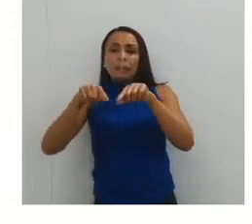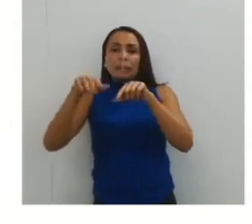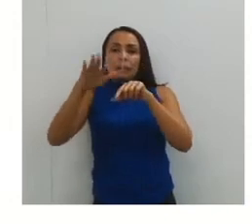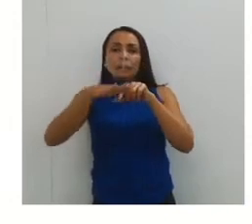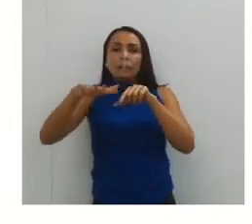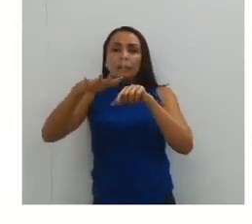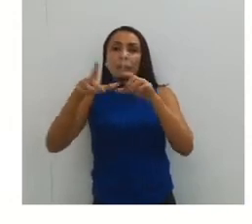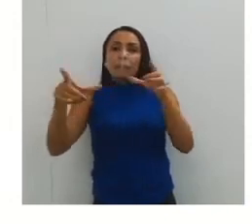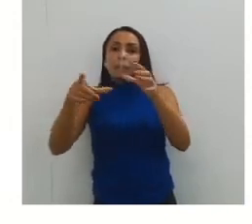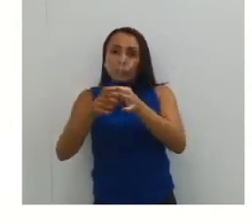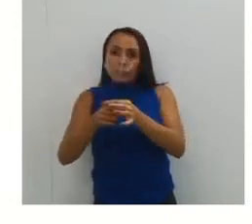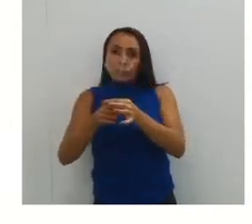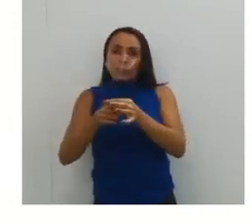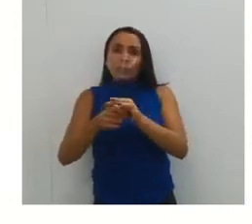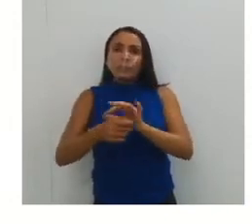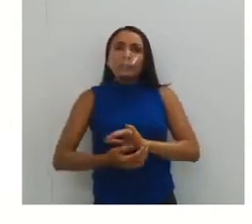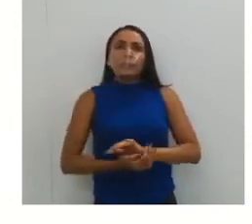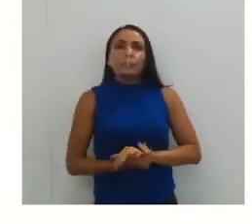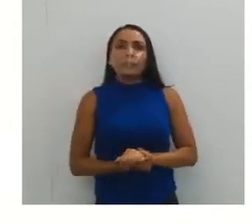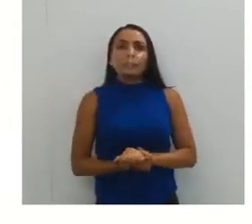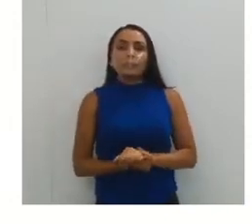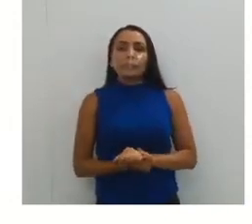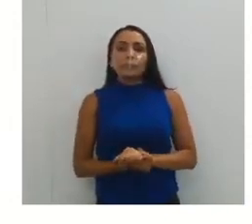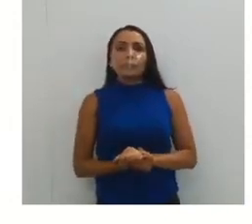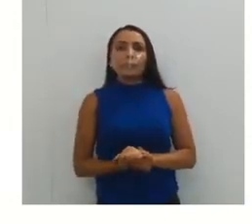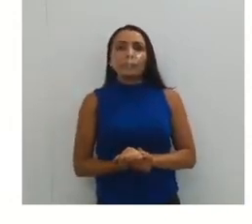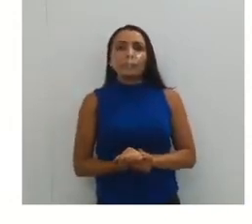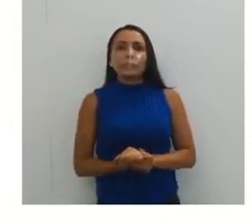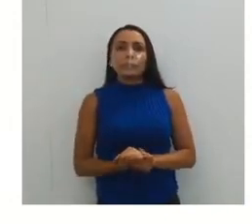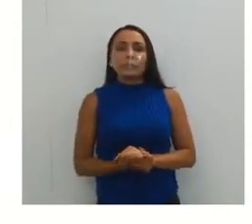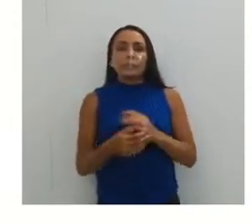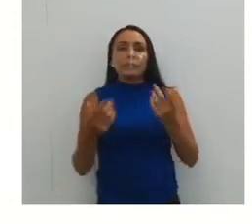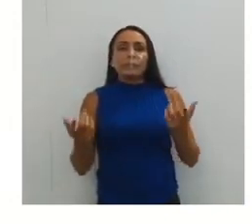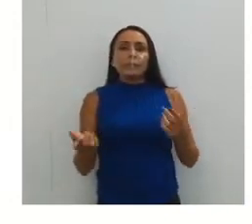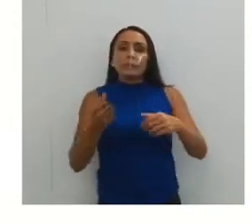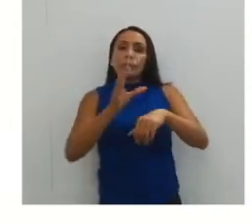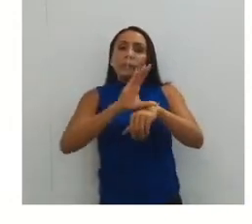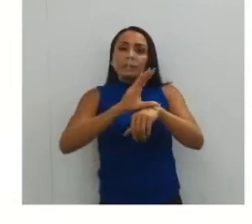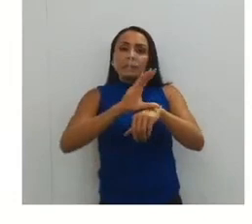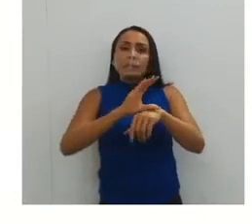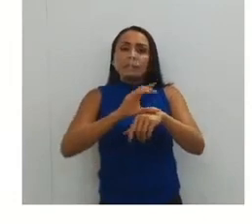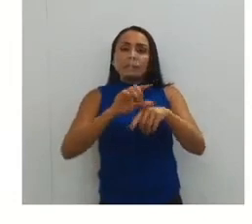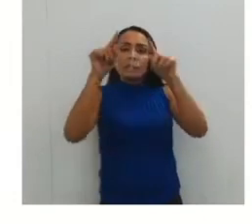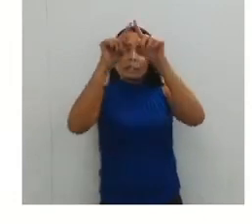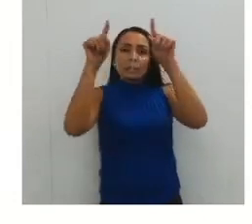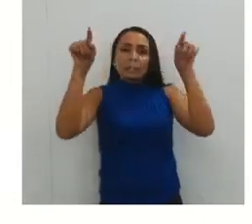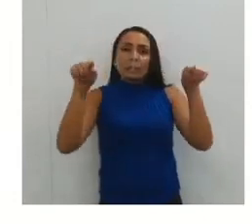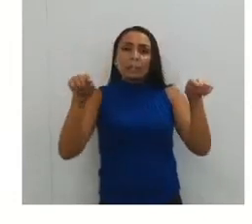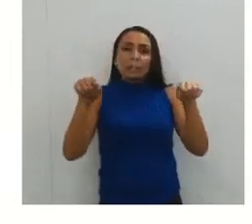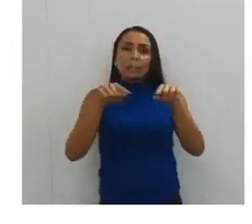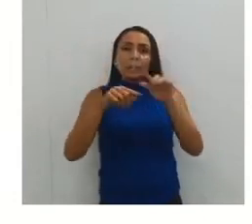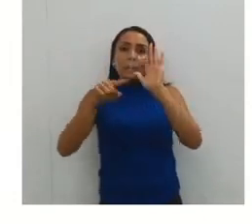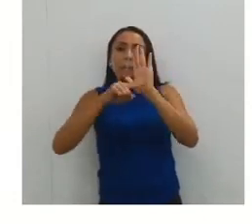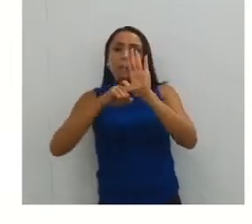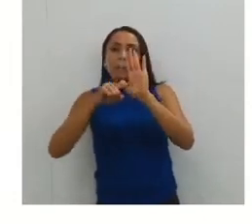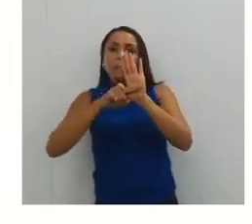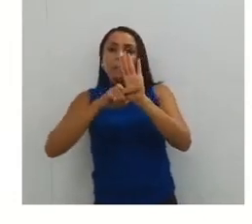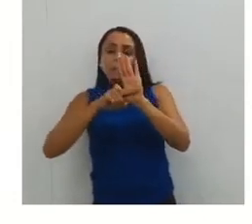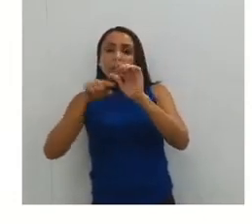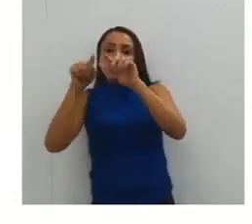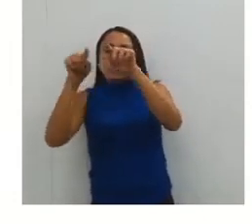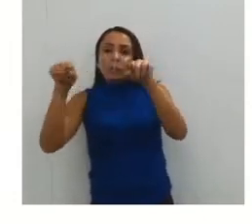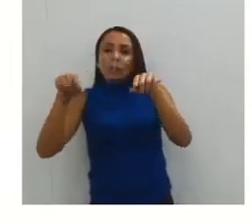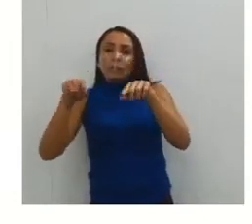quadrado menor. Beleza? Então, ó, a área do quadrado cinza menos a área do quadrado branco. Então, ó, que é o quadrado